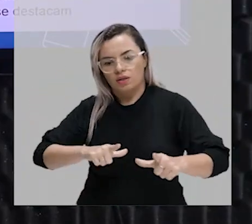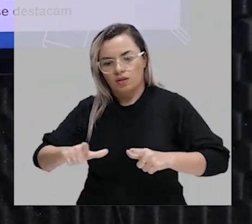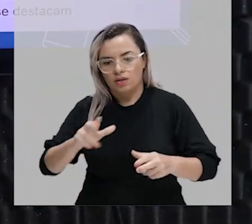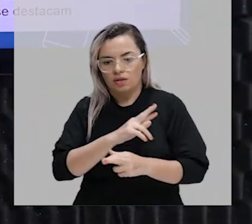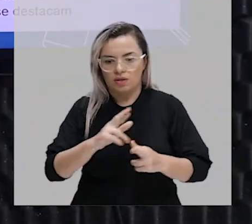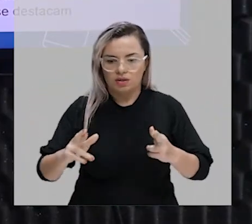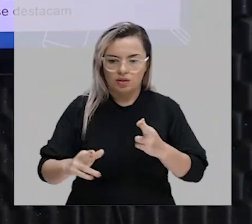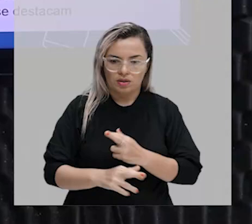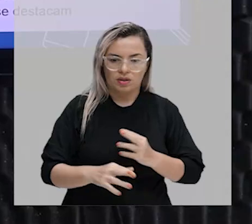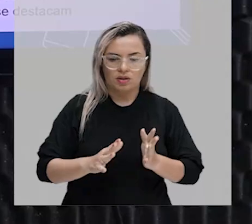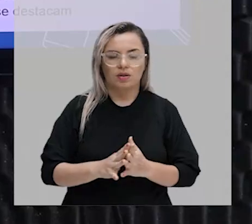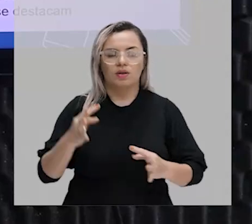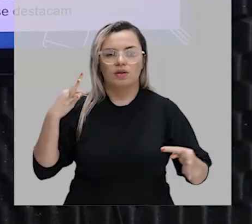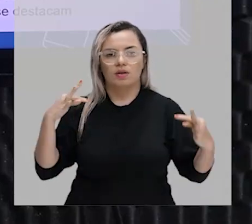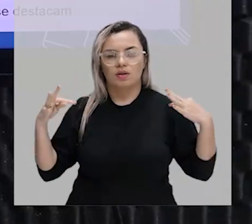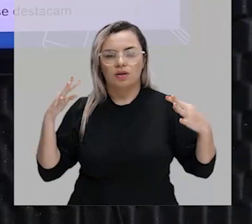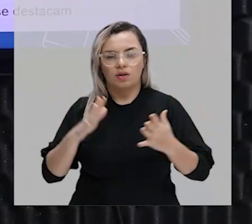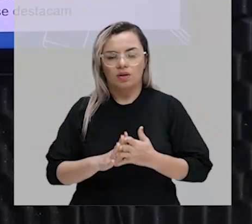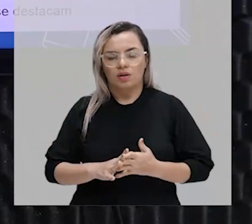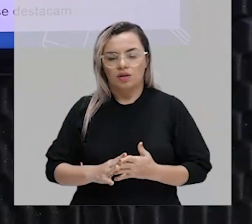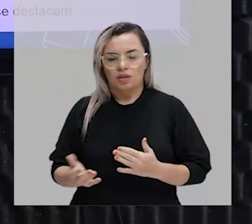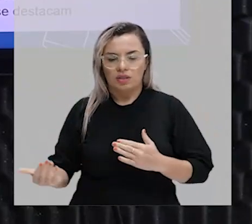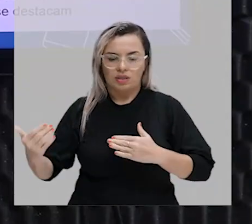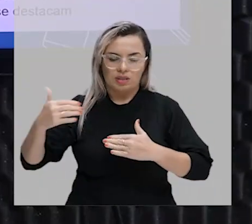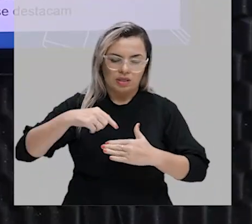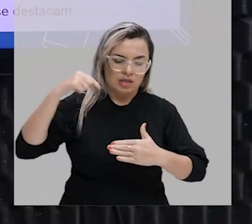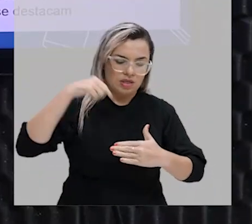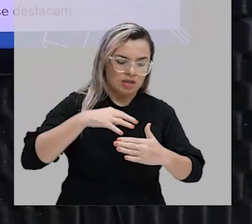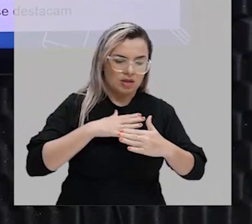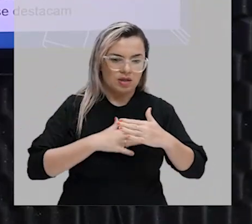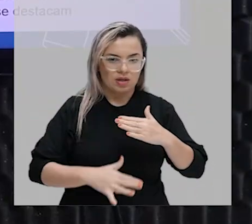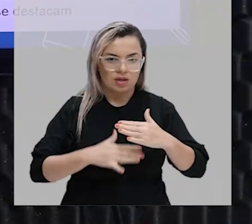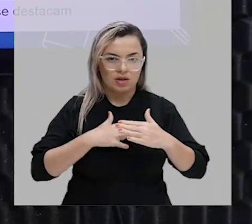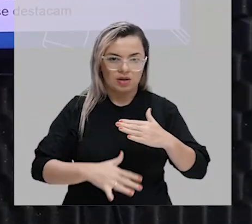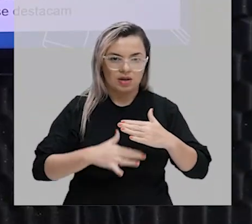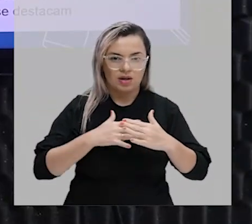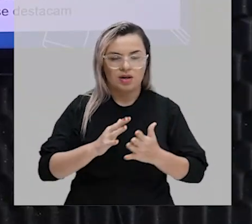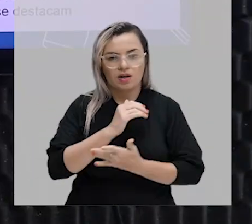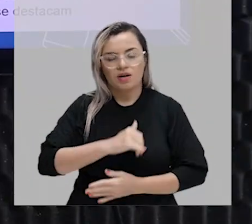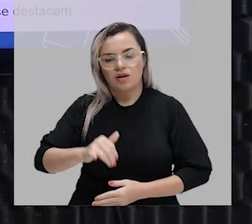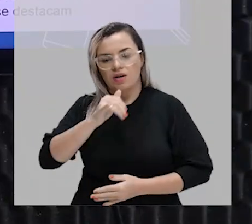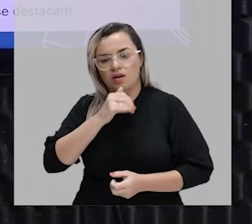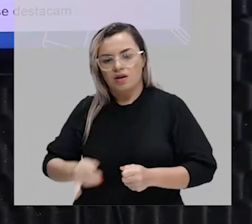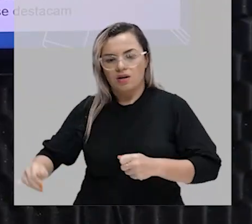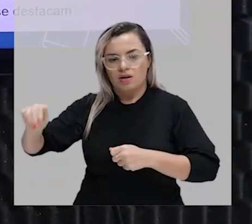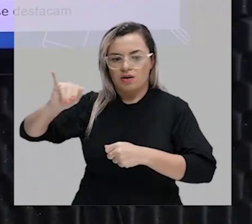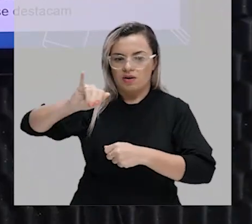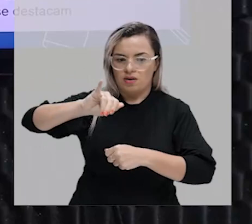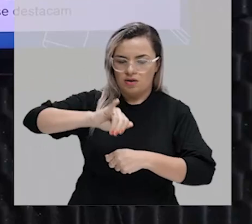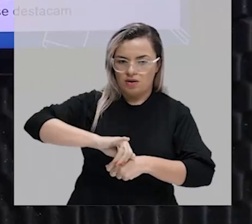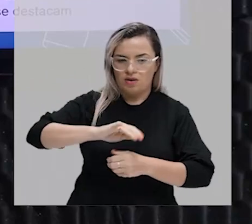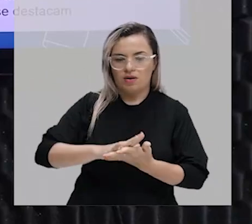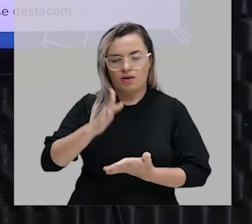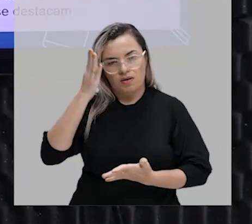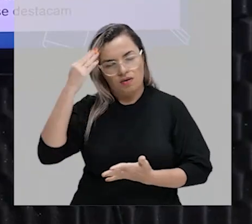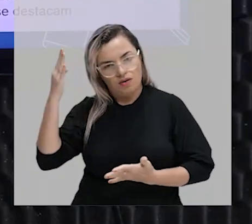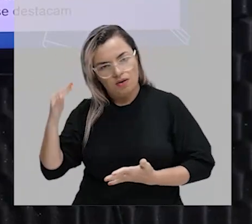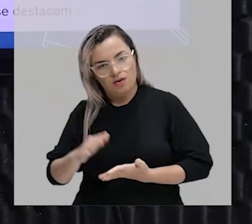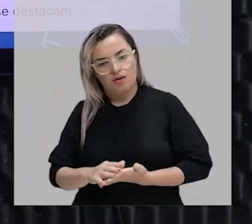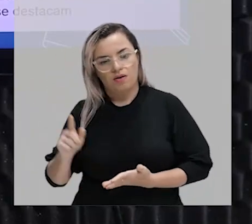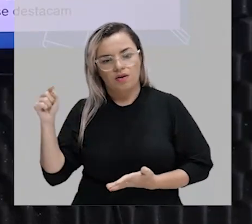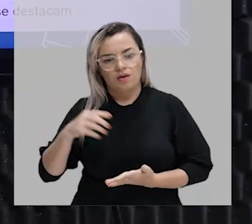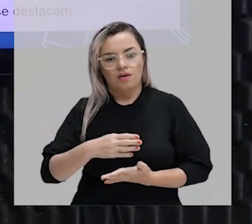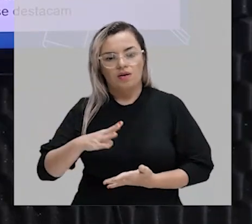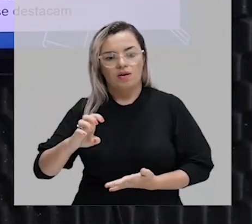mais recebem imigrantes, tá certo? Na Europa, a gente tem, por exemplo, aqui, né, a capital, uma cidade muito famosa, Berlim, né,